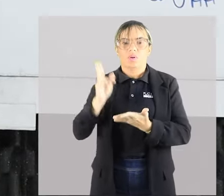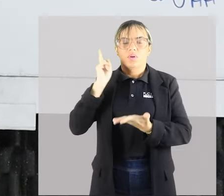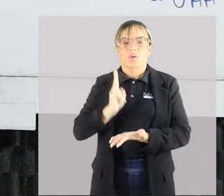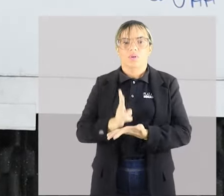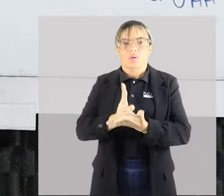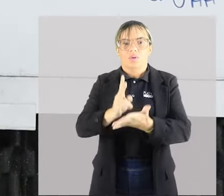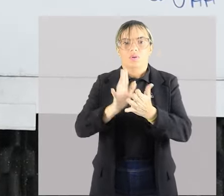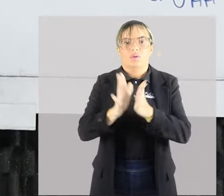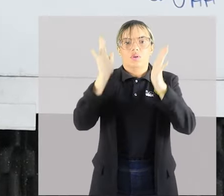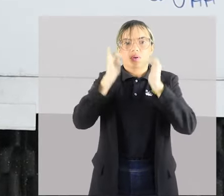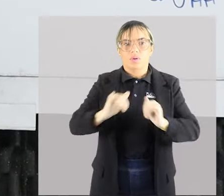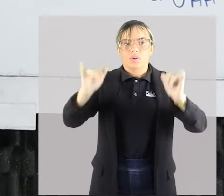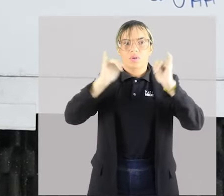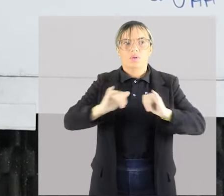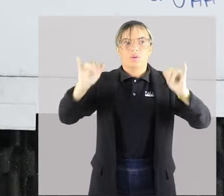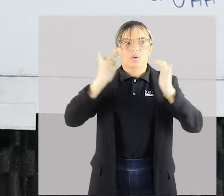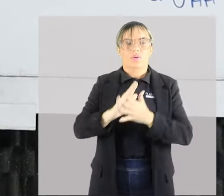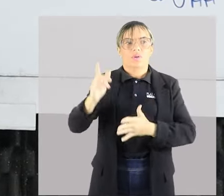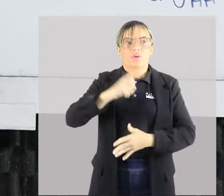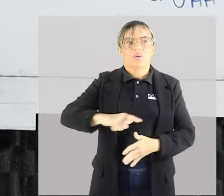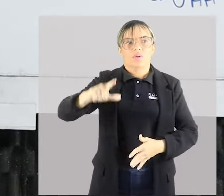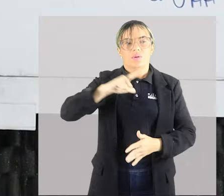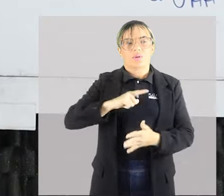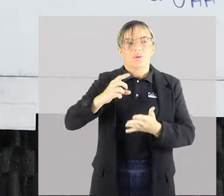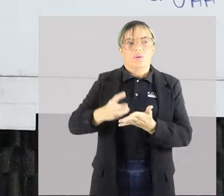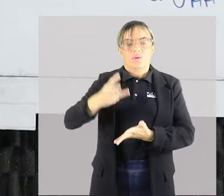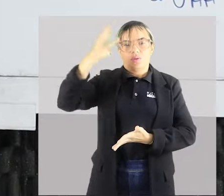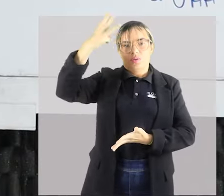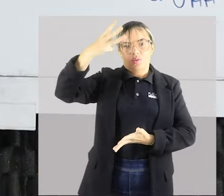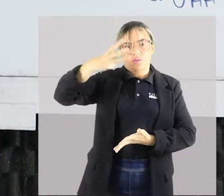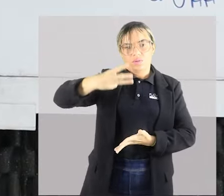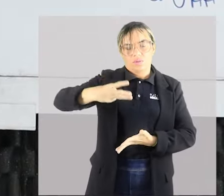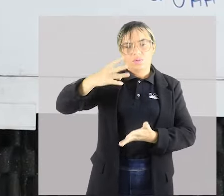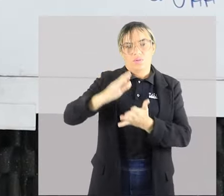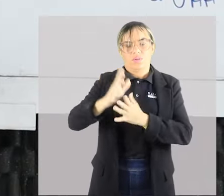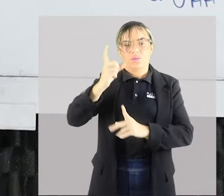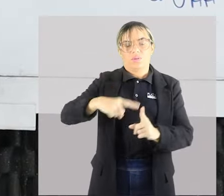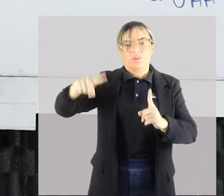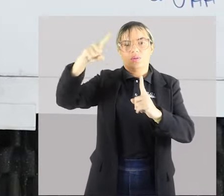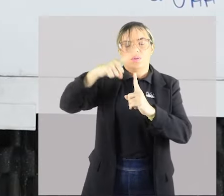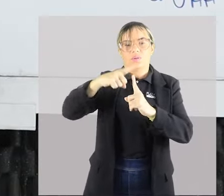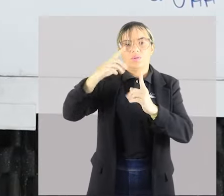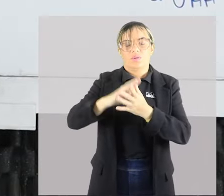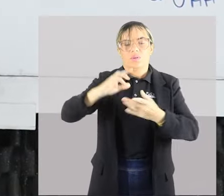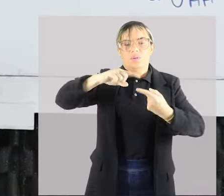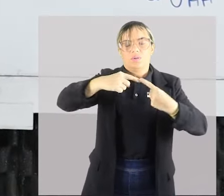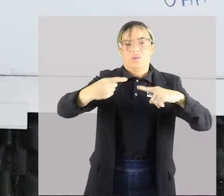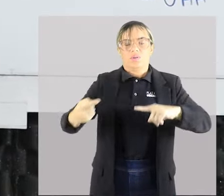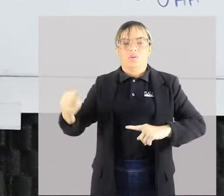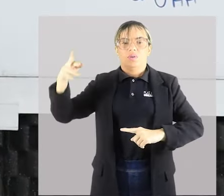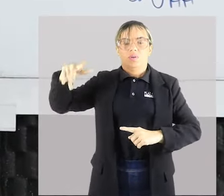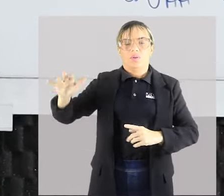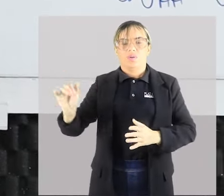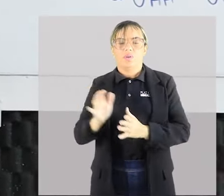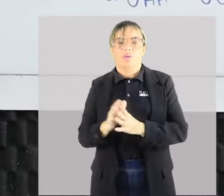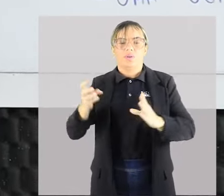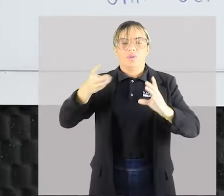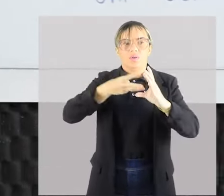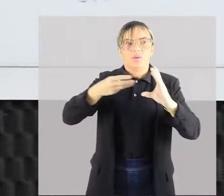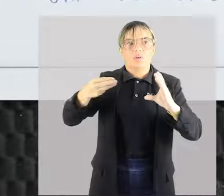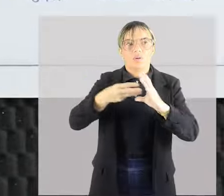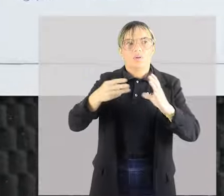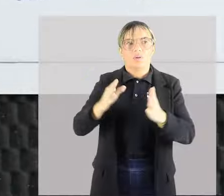as nossas informações Existem três tipos de RNA lá na tua célula a gente classifica